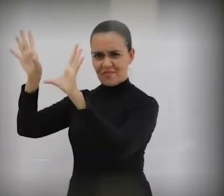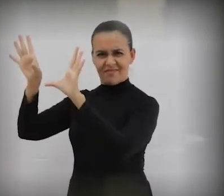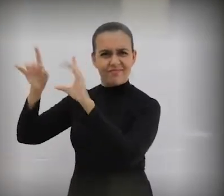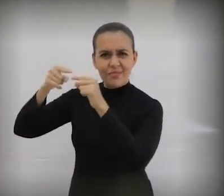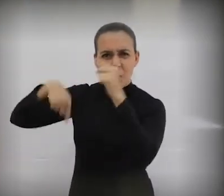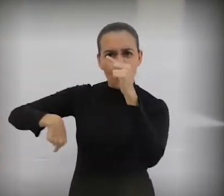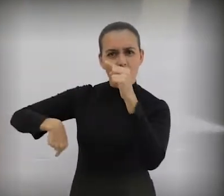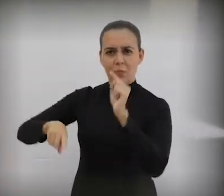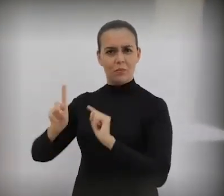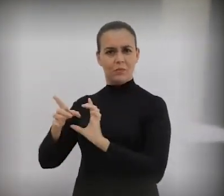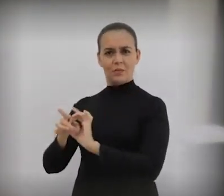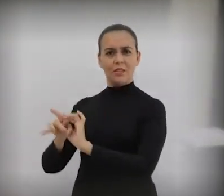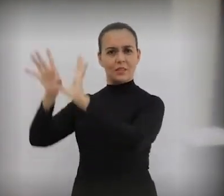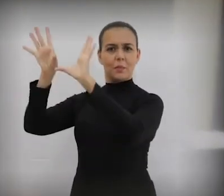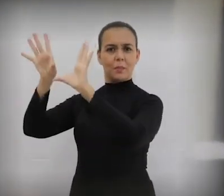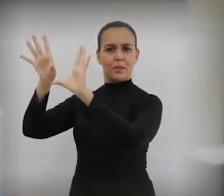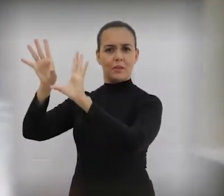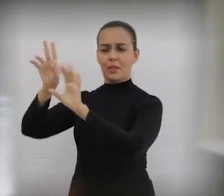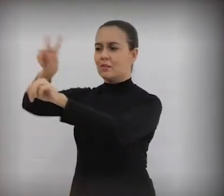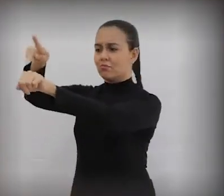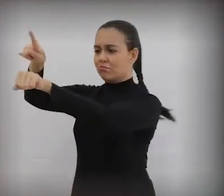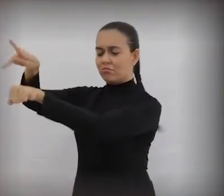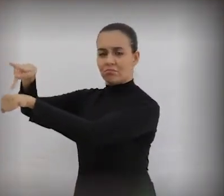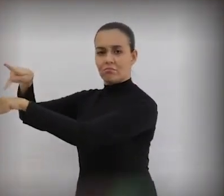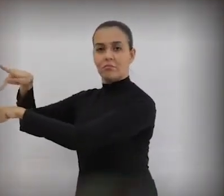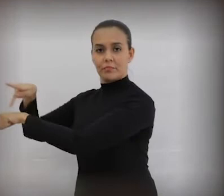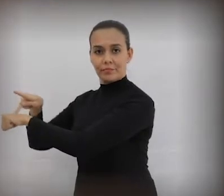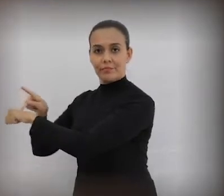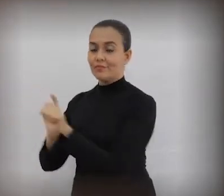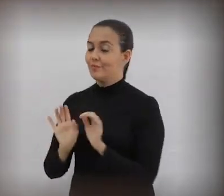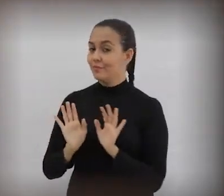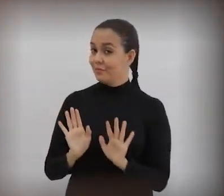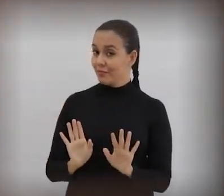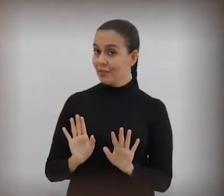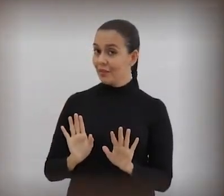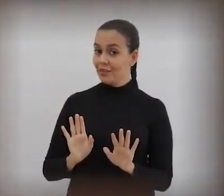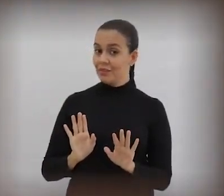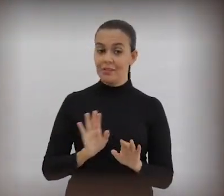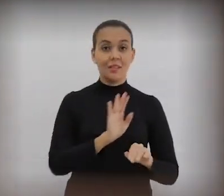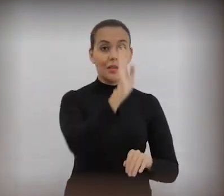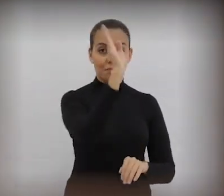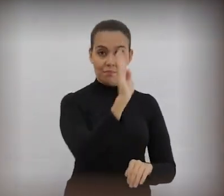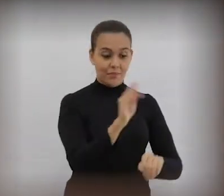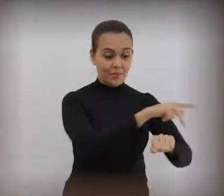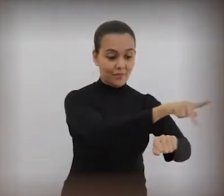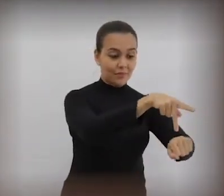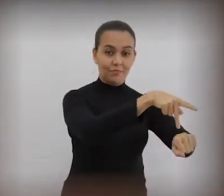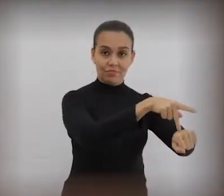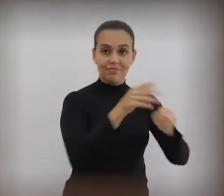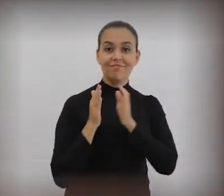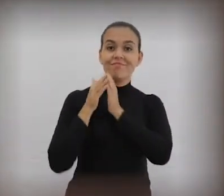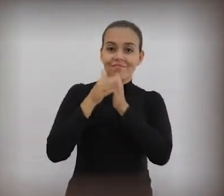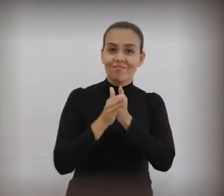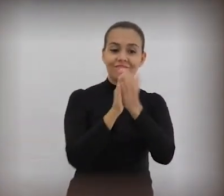de independência. Só tem problema de independência a nação que foi colônia.